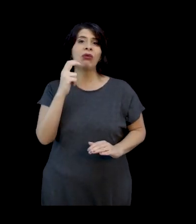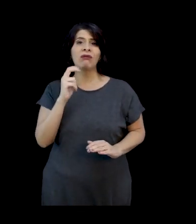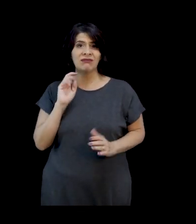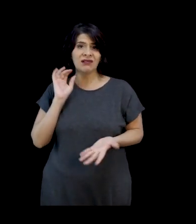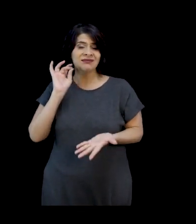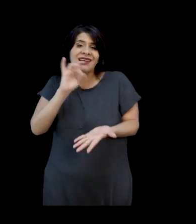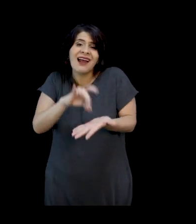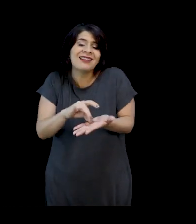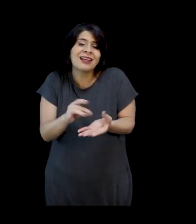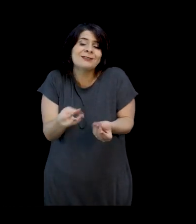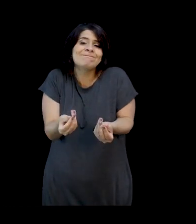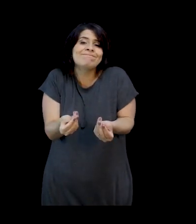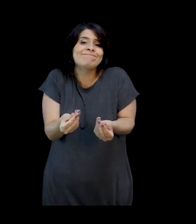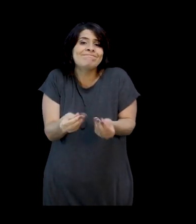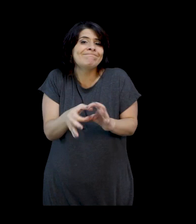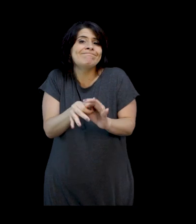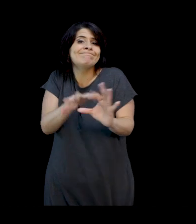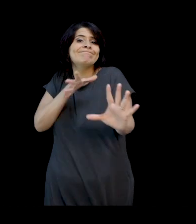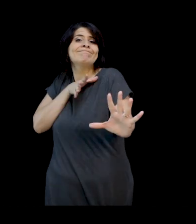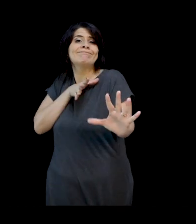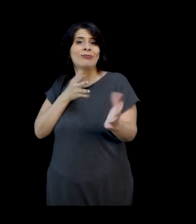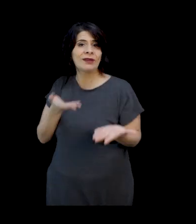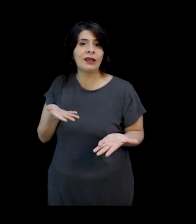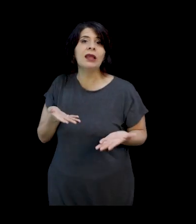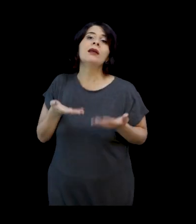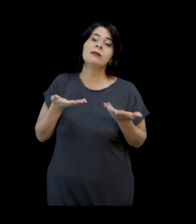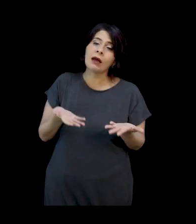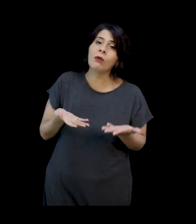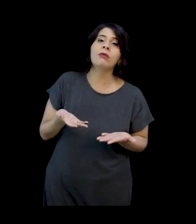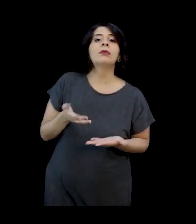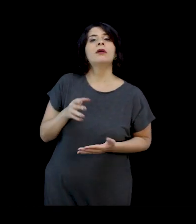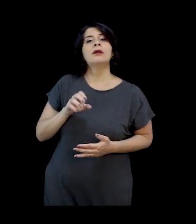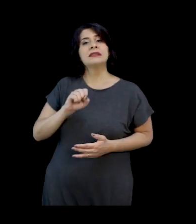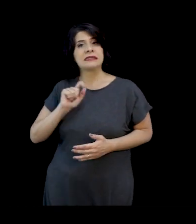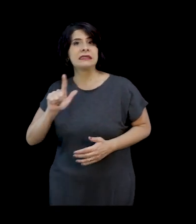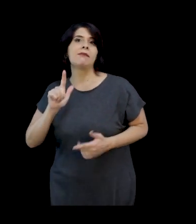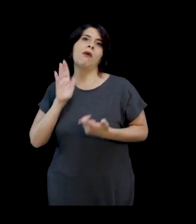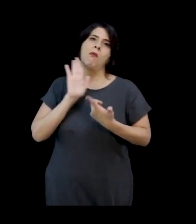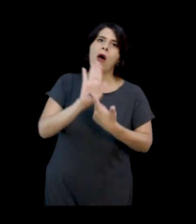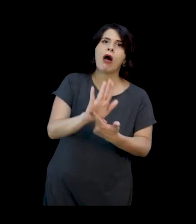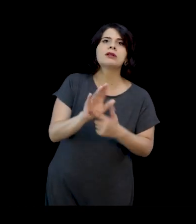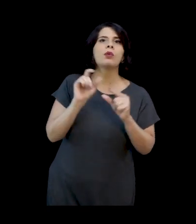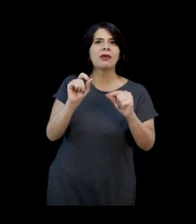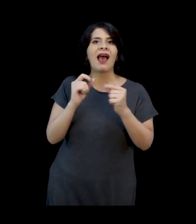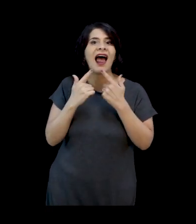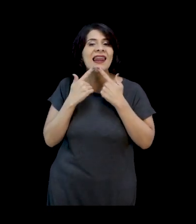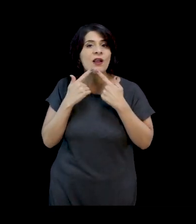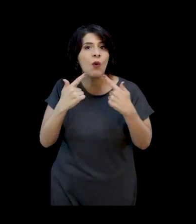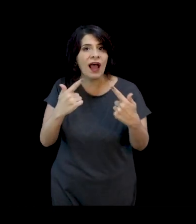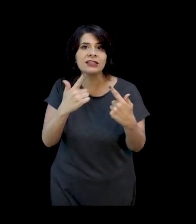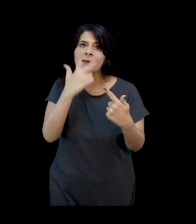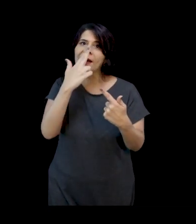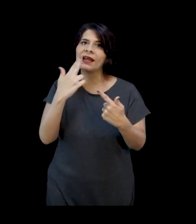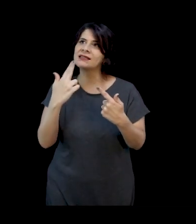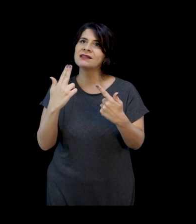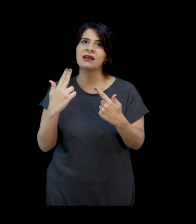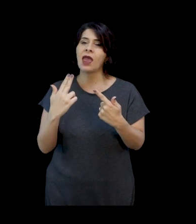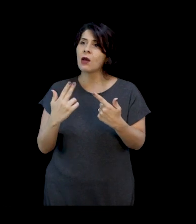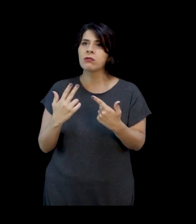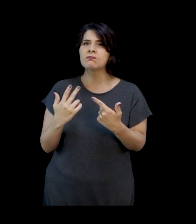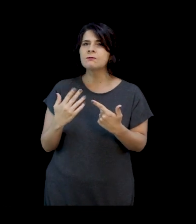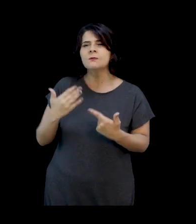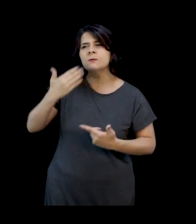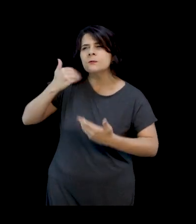esta maneira como o Roland Barthes analisa a ideia de que a linguagem acaba impondo a você, sem que